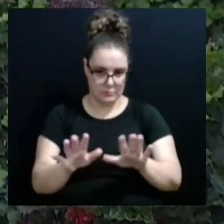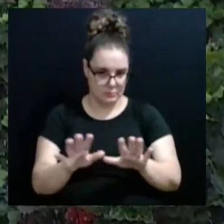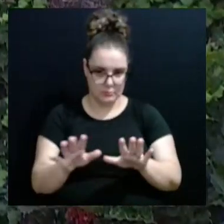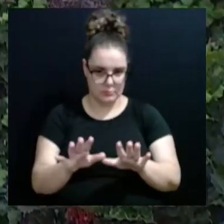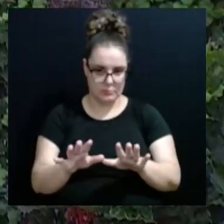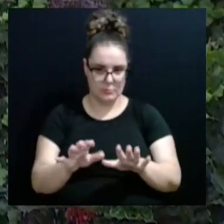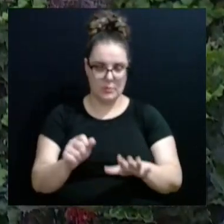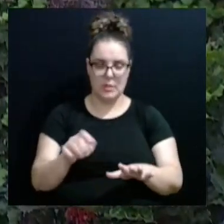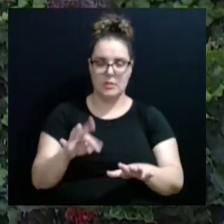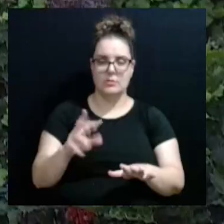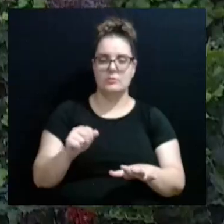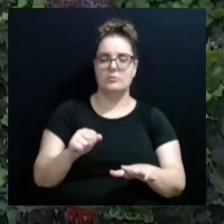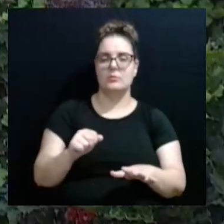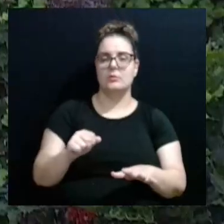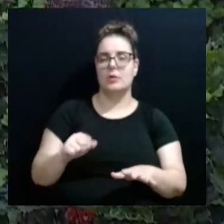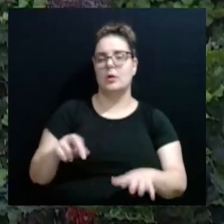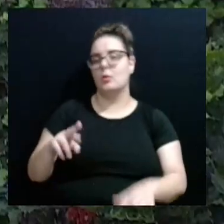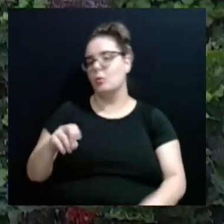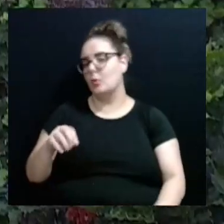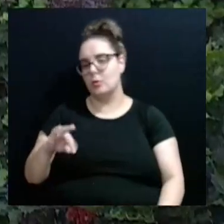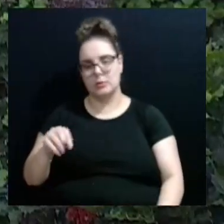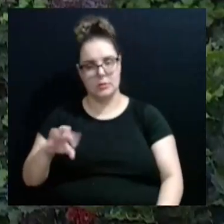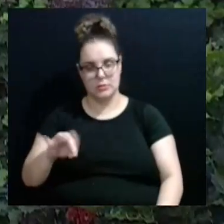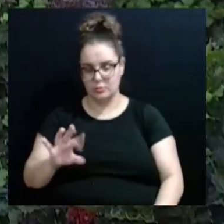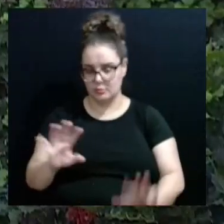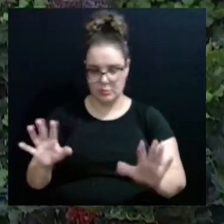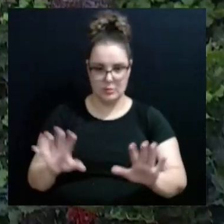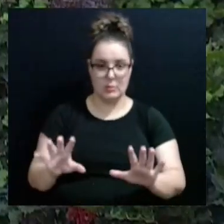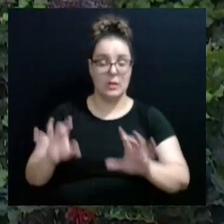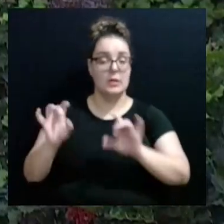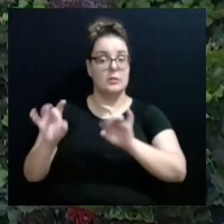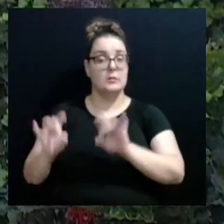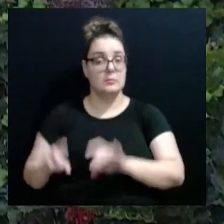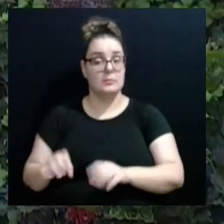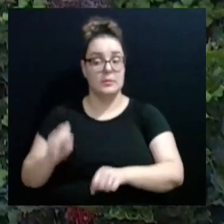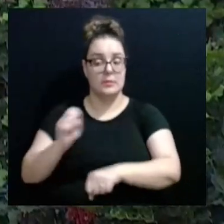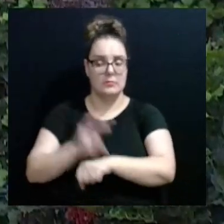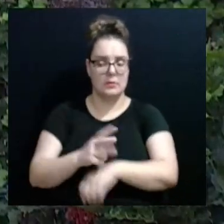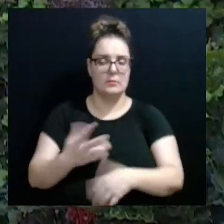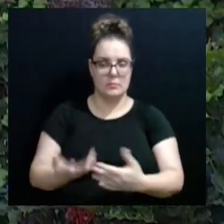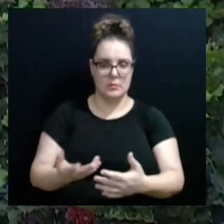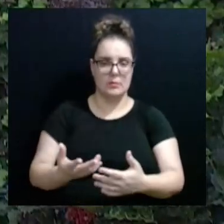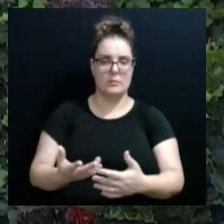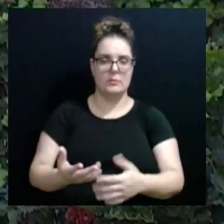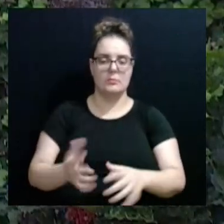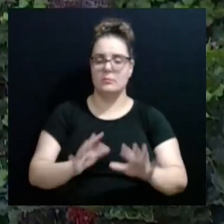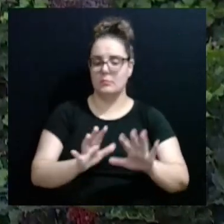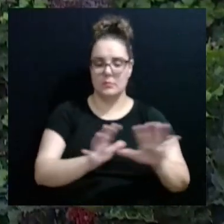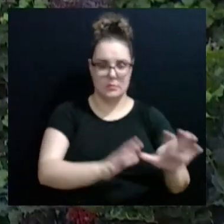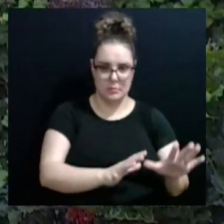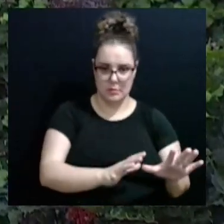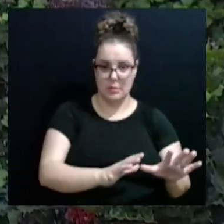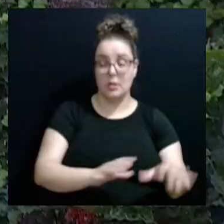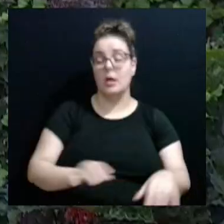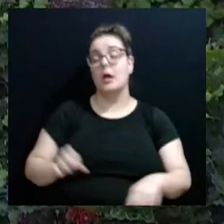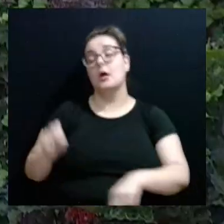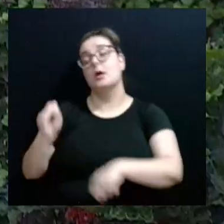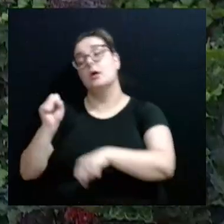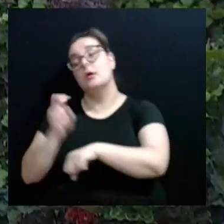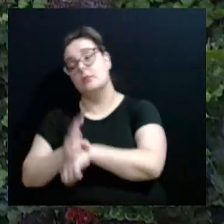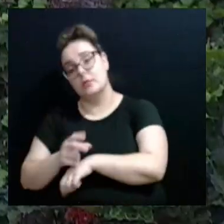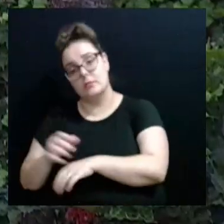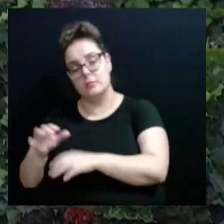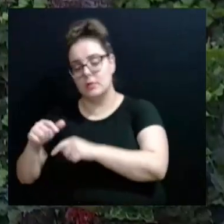do rotativo, tá? Então, são especificamente para as vagas do sistema rotativo, que estão bem delimitadas, estão bem